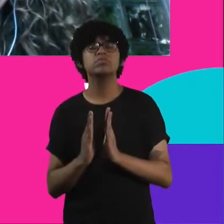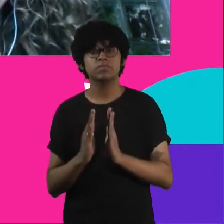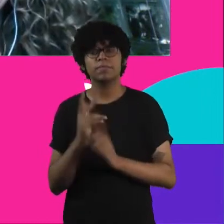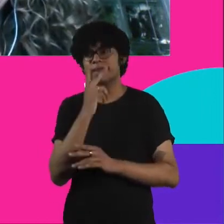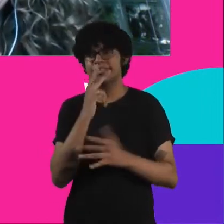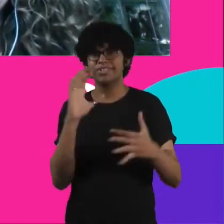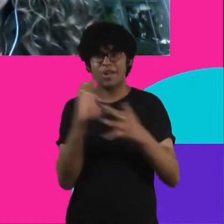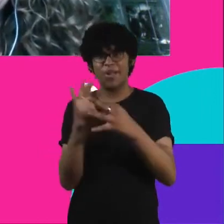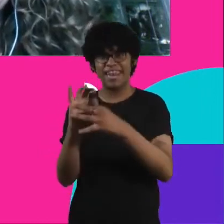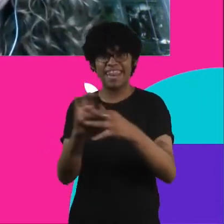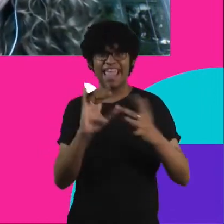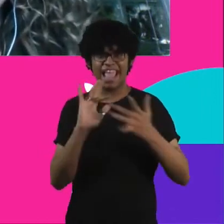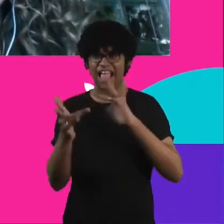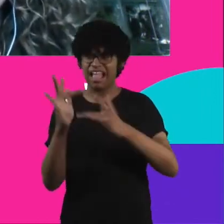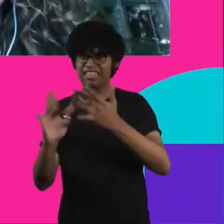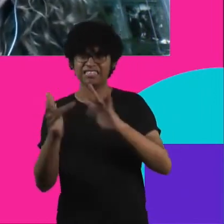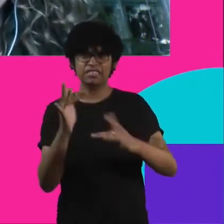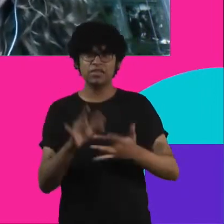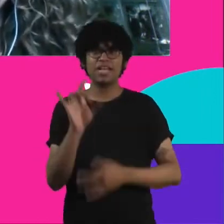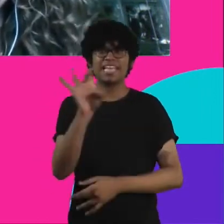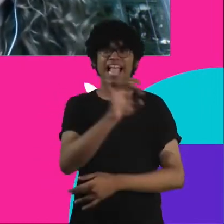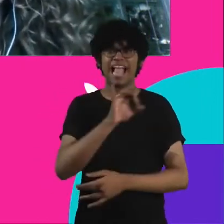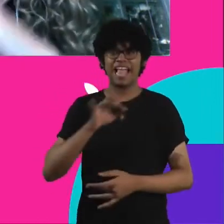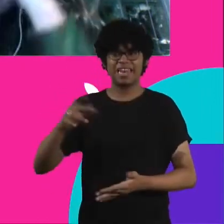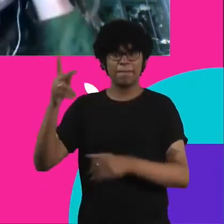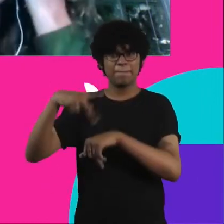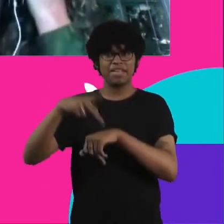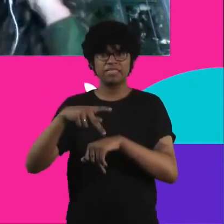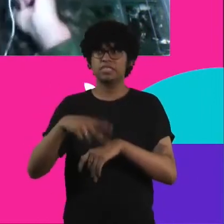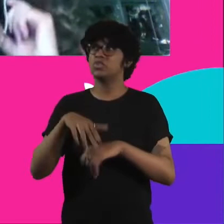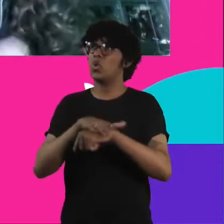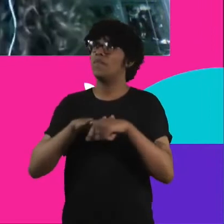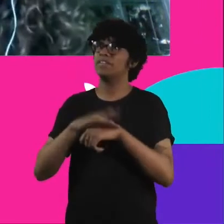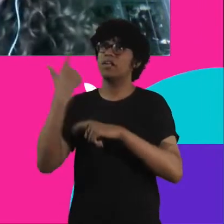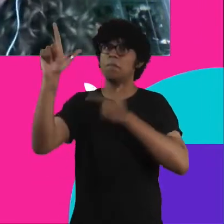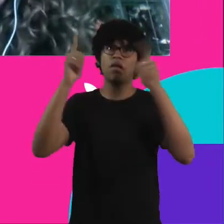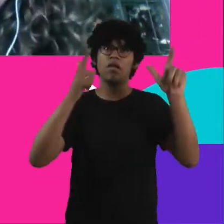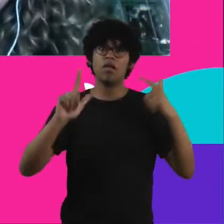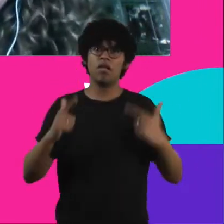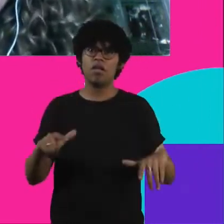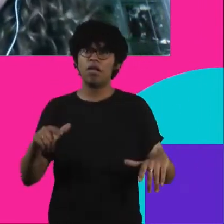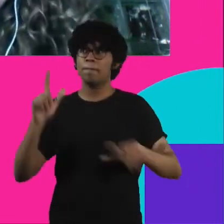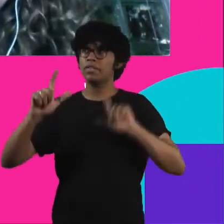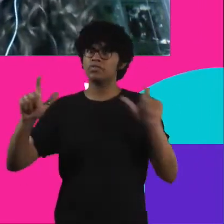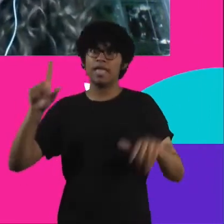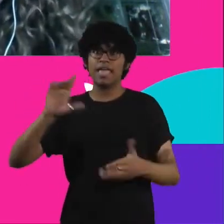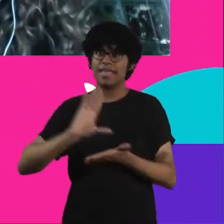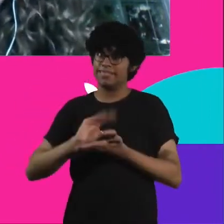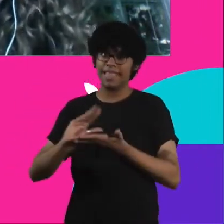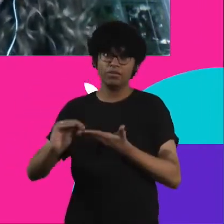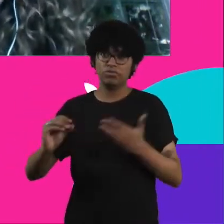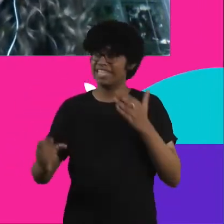um no seu país, fazendo uma conversa para pessoas que estão espalhadas em todos os lugares, está gerando dados absolutamente em todos os